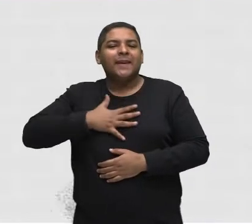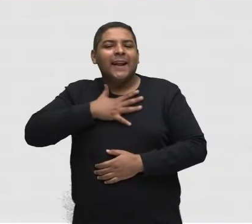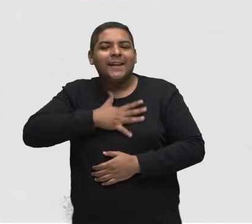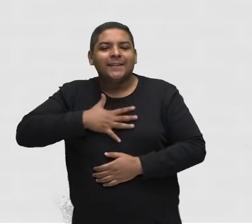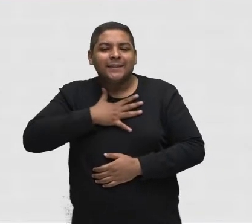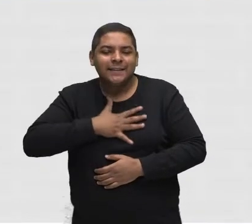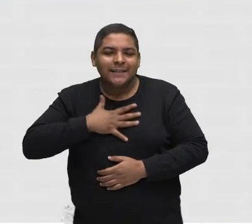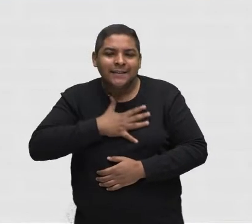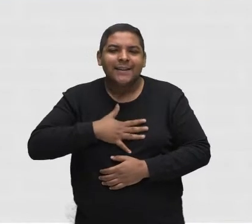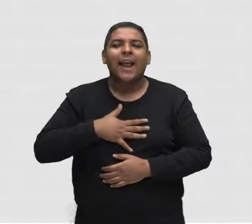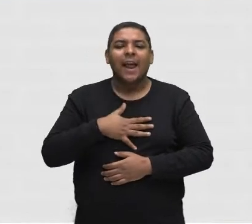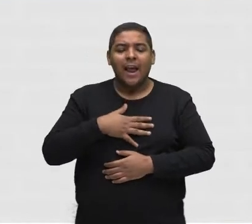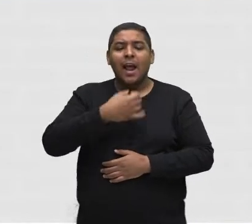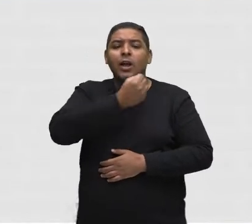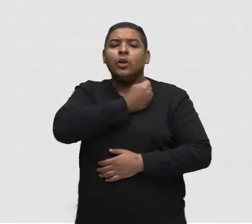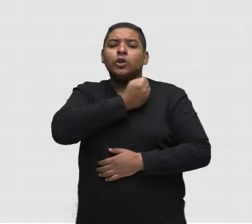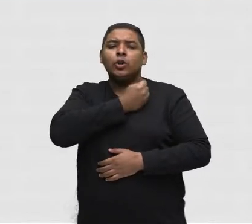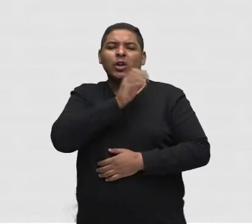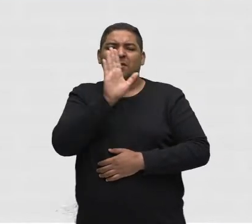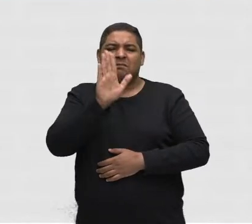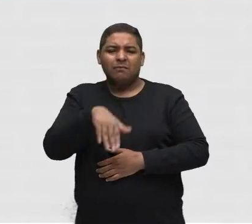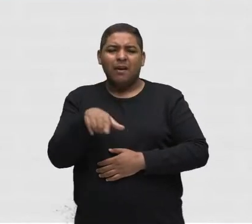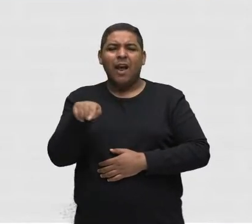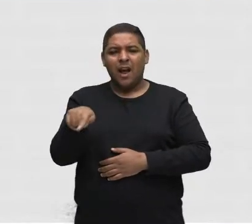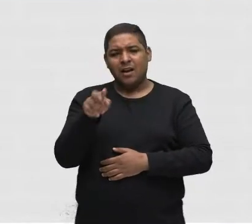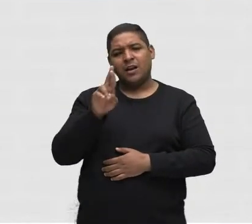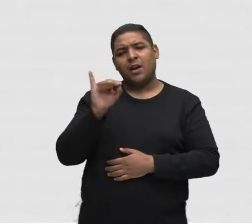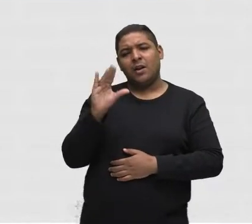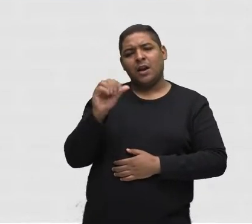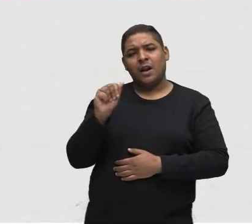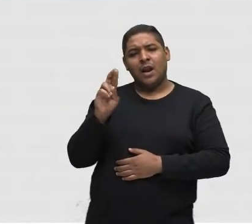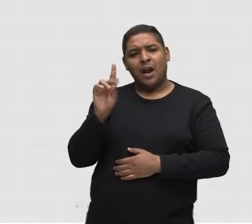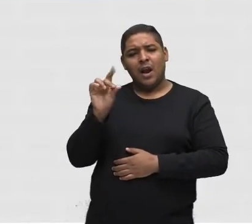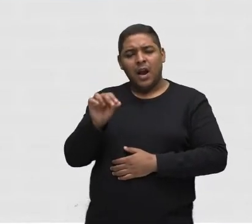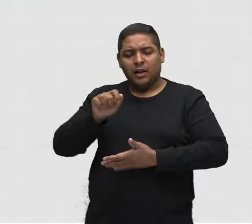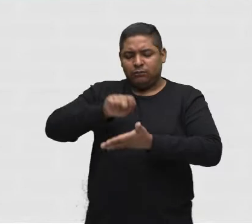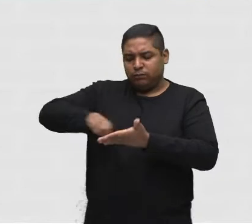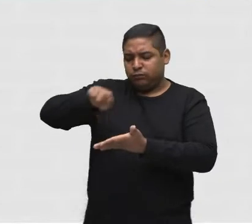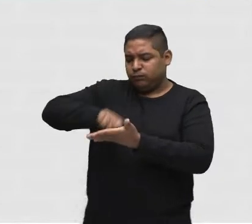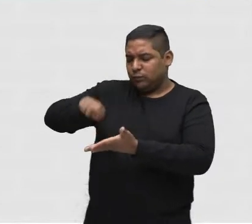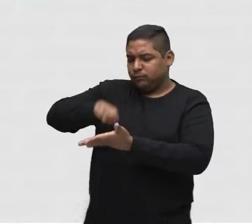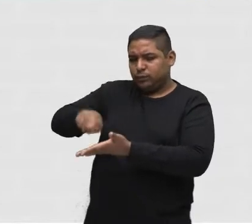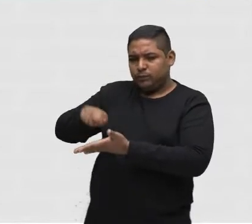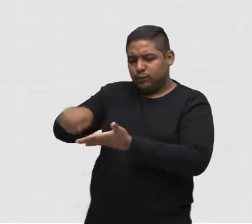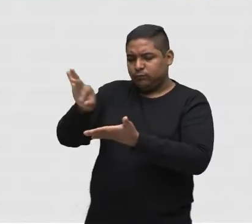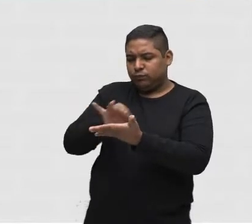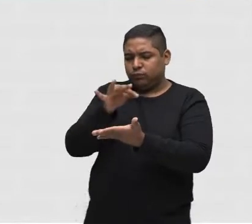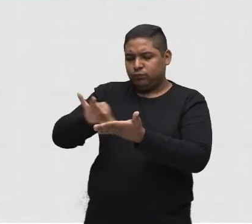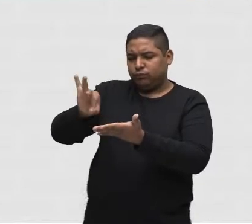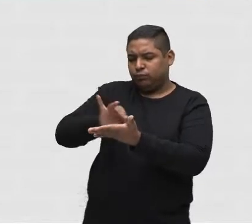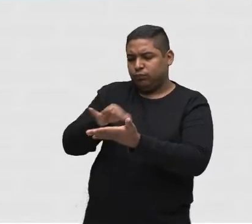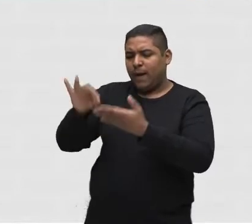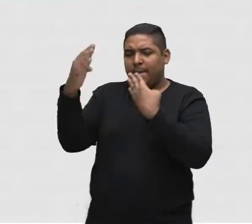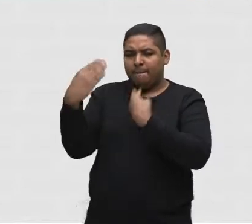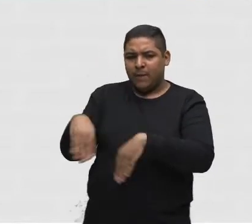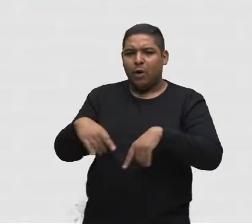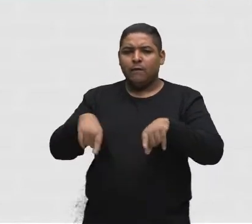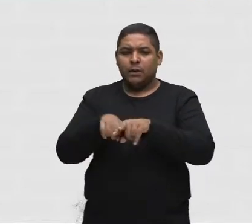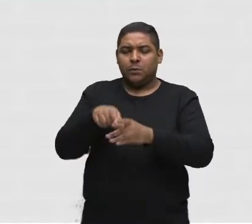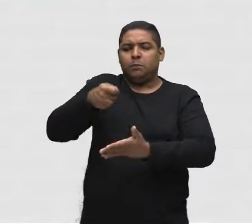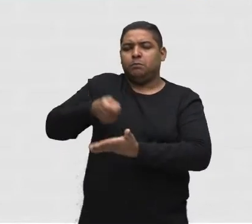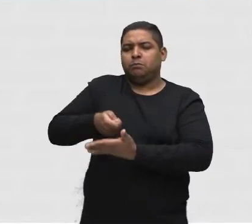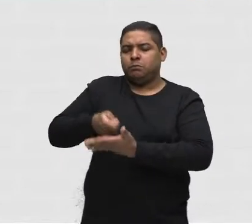dar notas baixas ao Ricardo, corrigindo seus trabalhos, corrigindo as provas. Então ela tinha uma rigidez